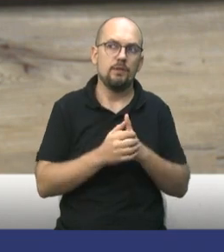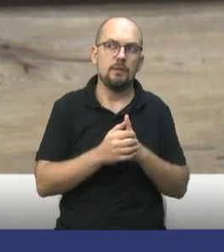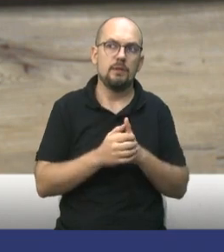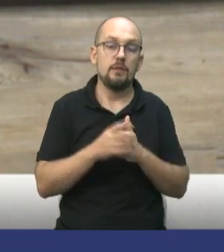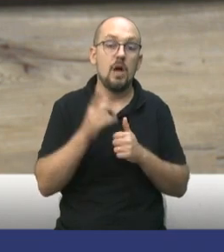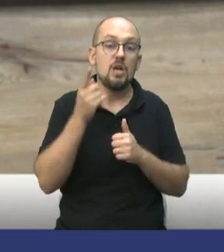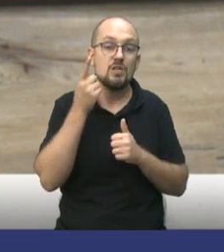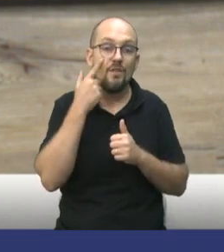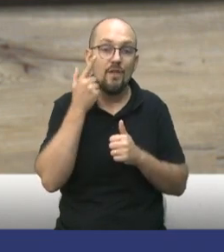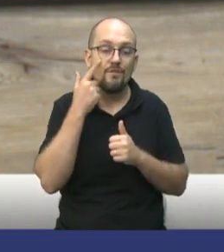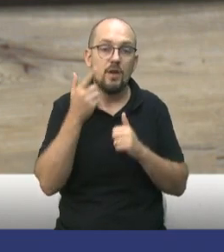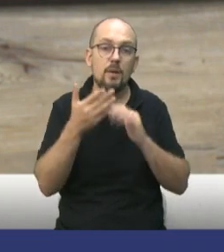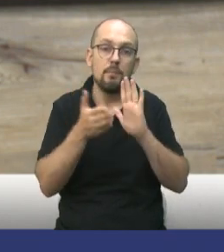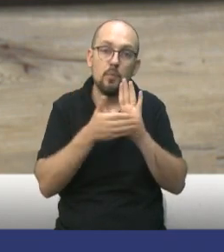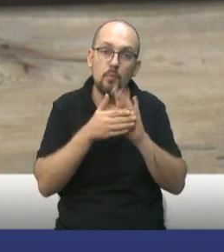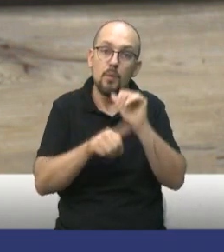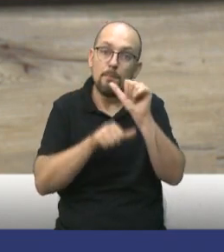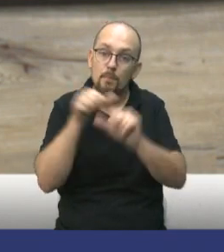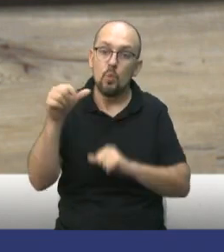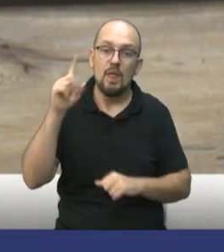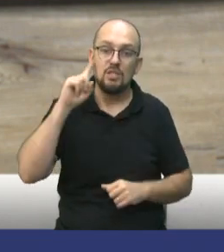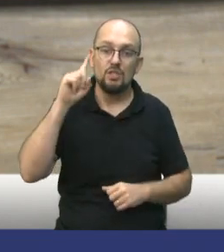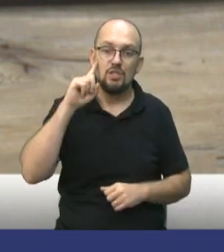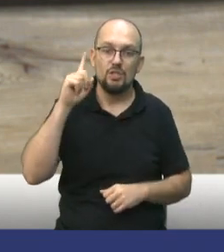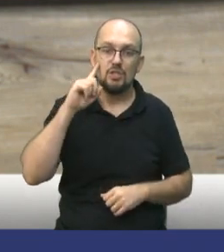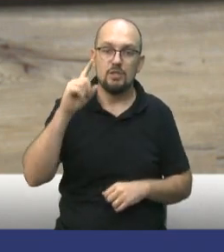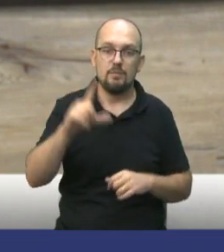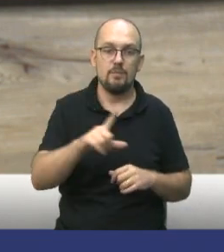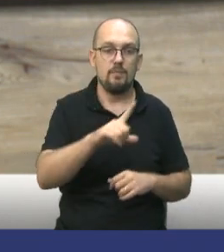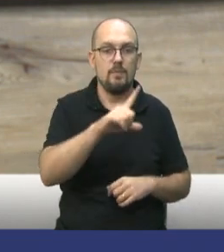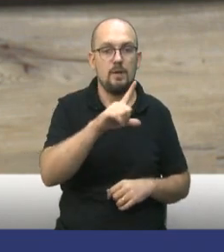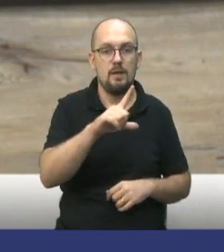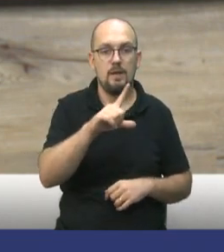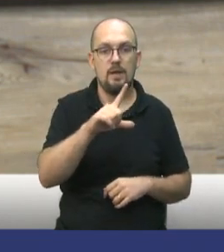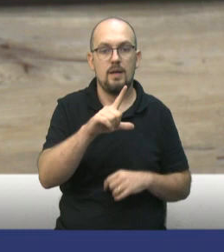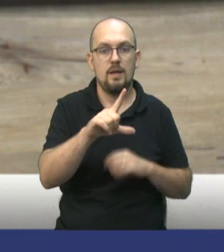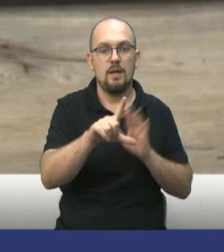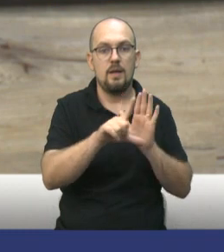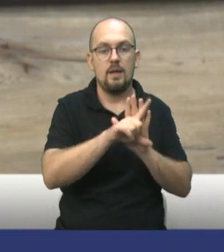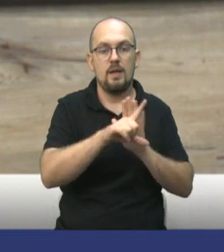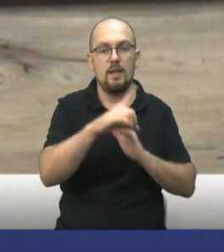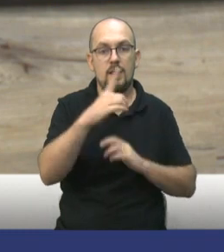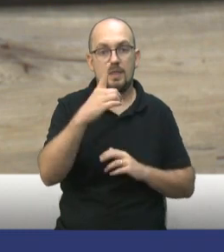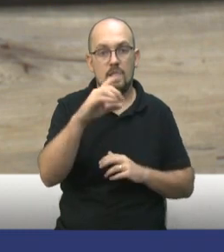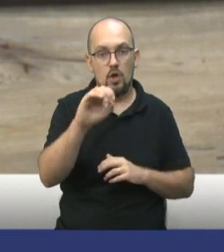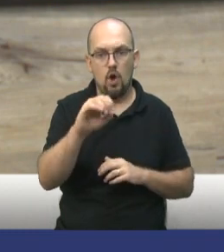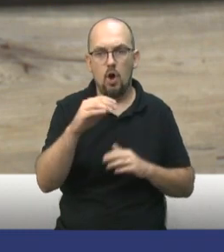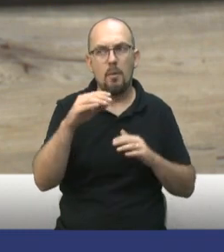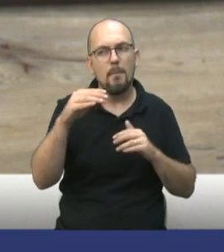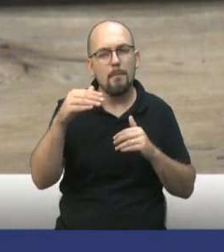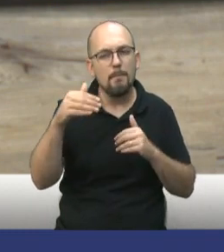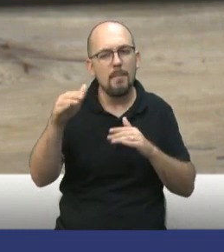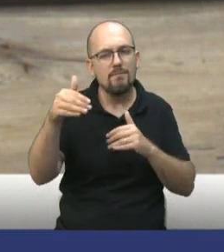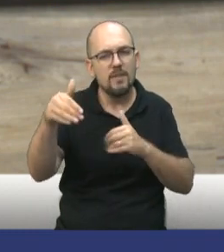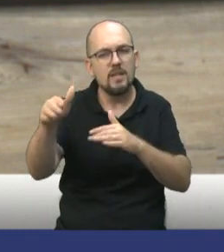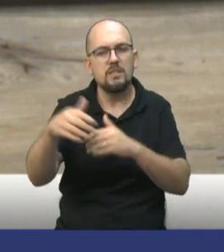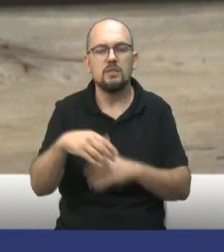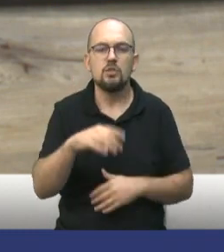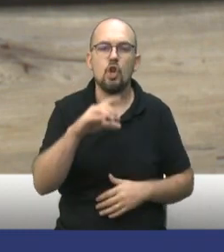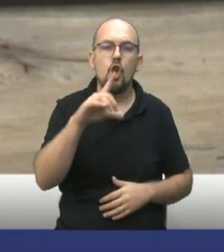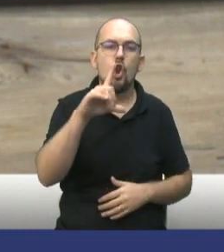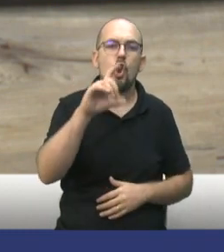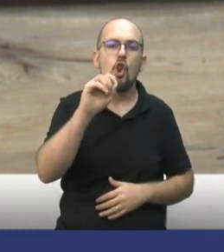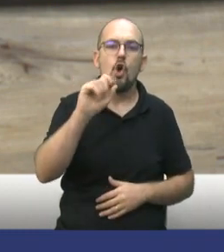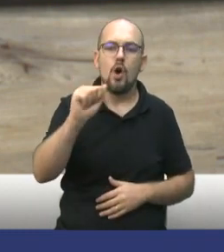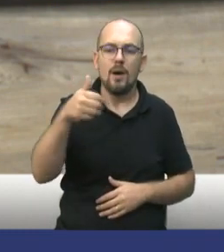datas, apresentando talvez a lei de diretrizes orçamentárias um pouquinho mais para frente, a LOA um pouquinho mais lá para frente, porque a gente